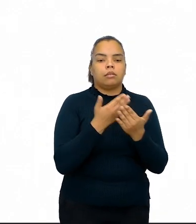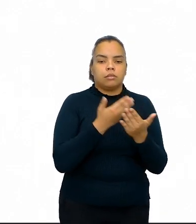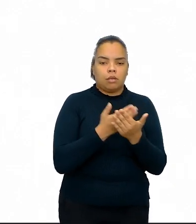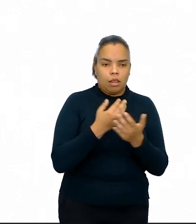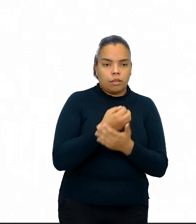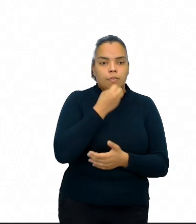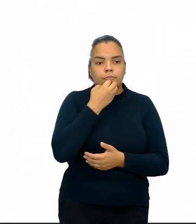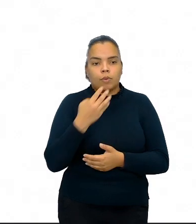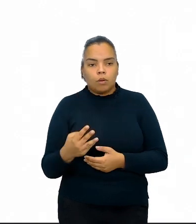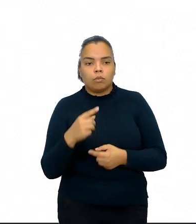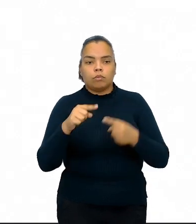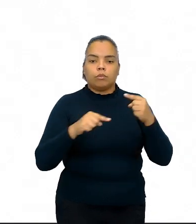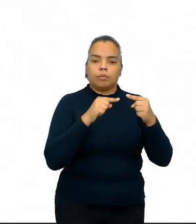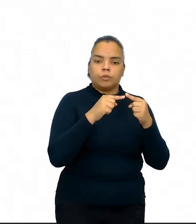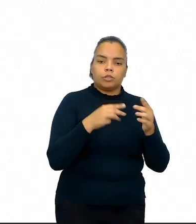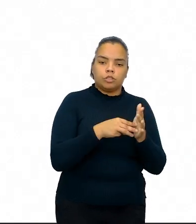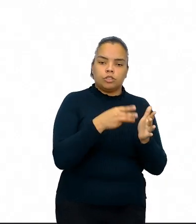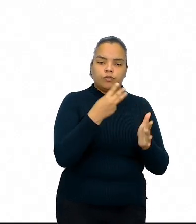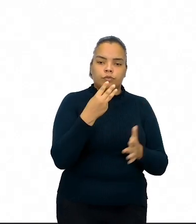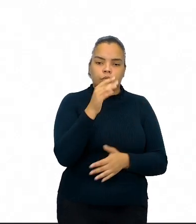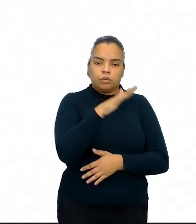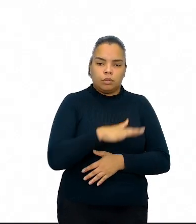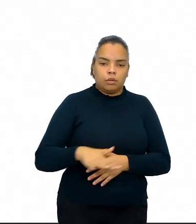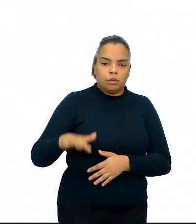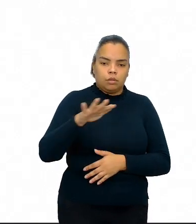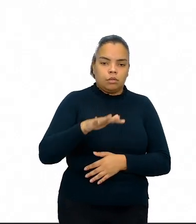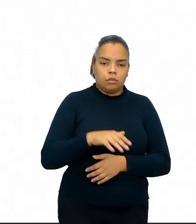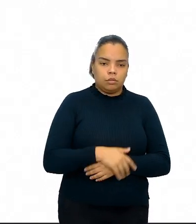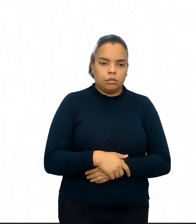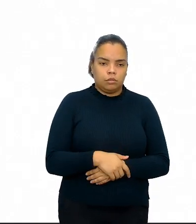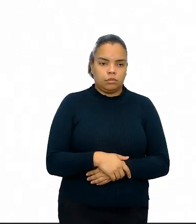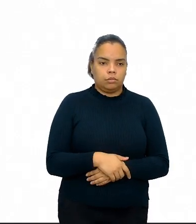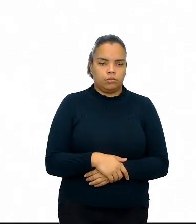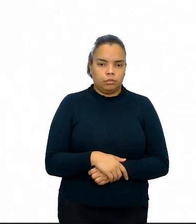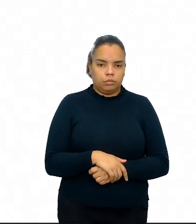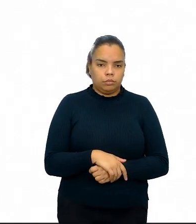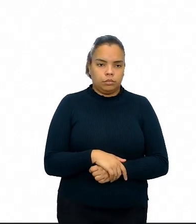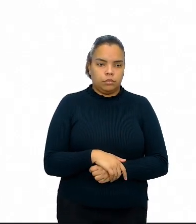nós passaremos agora para o nosso objetivo geral